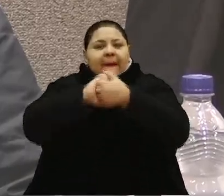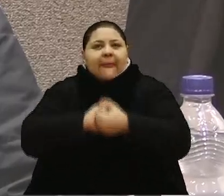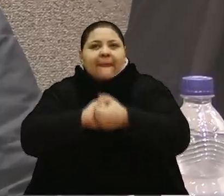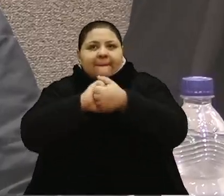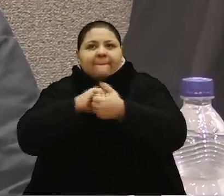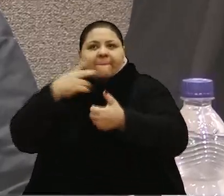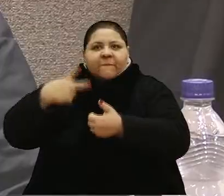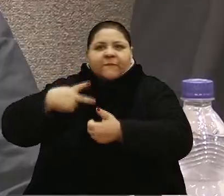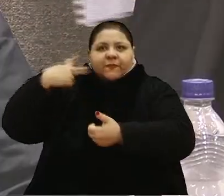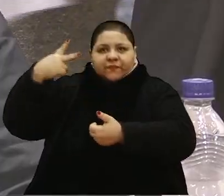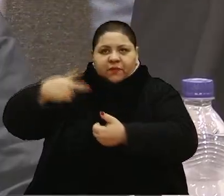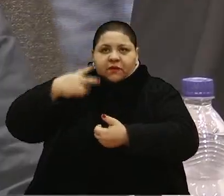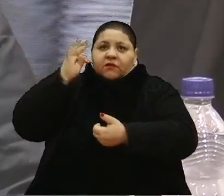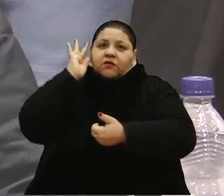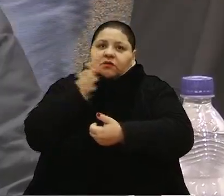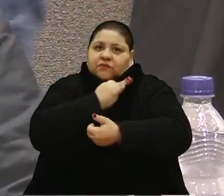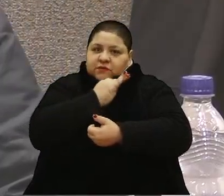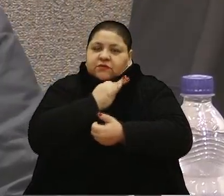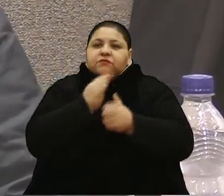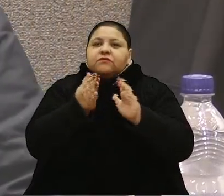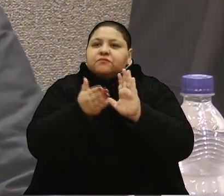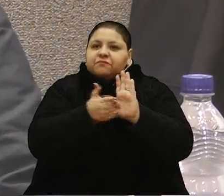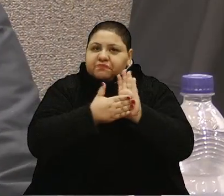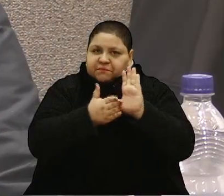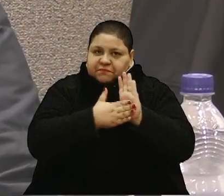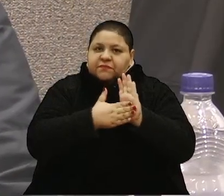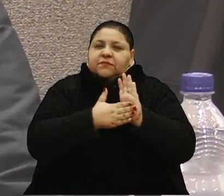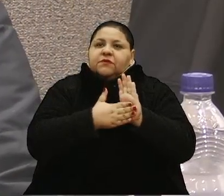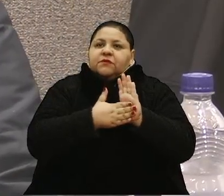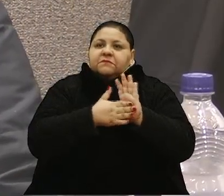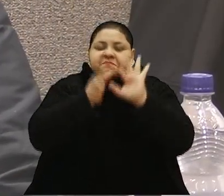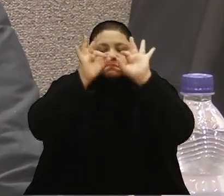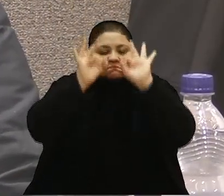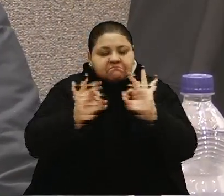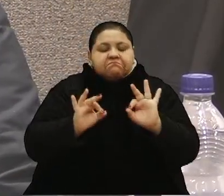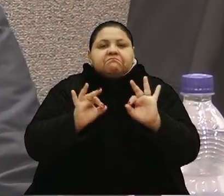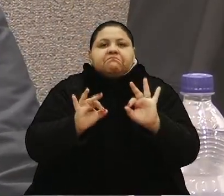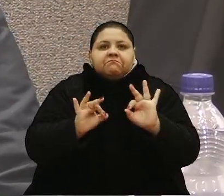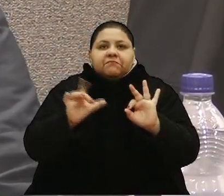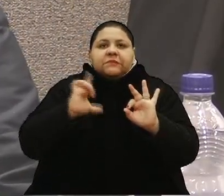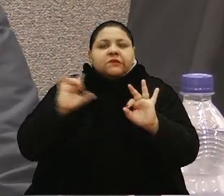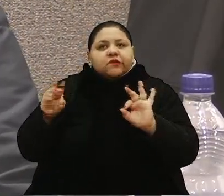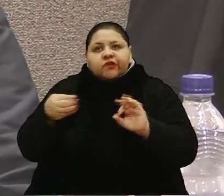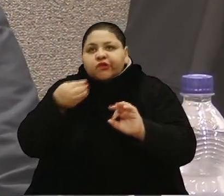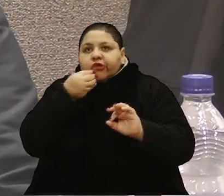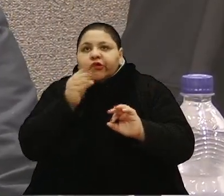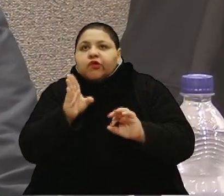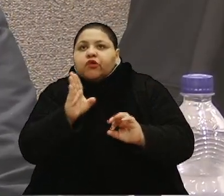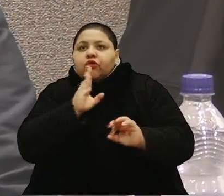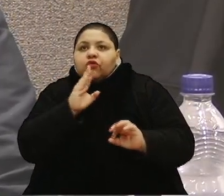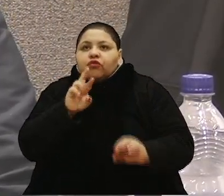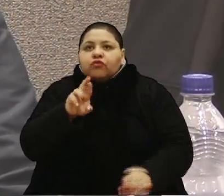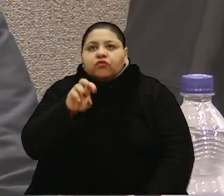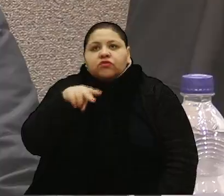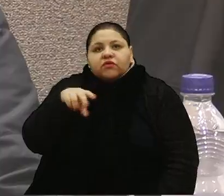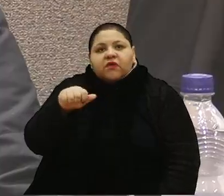a vereadora Tati pela proposição, muito justa. Tive a oportunidade de conhecer o senhor